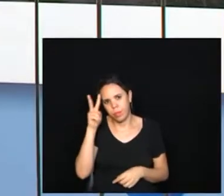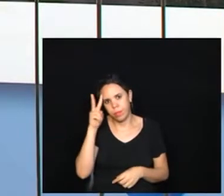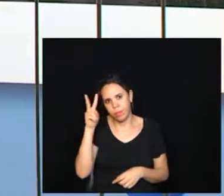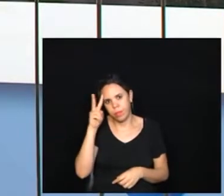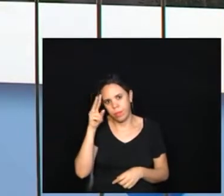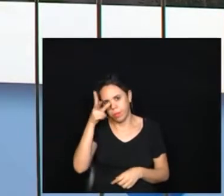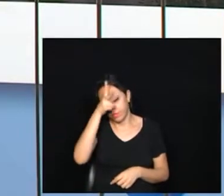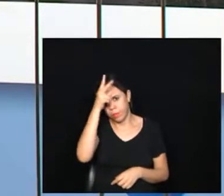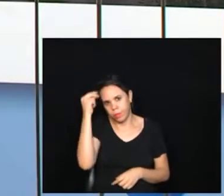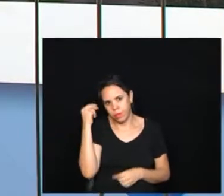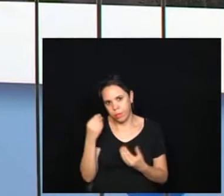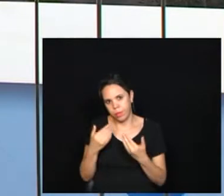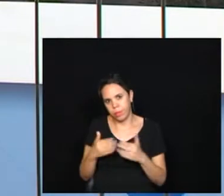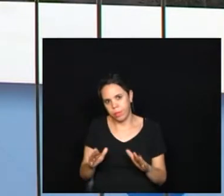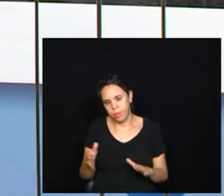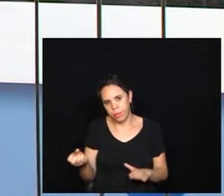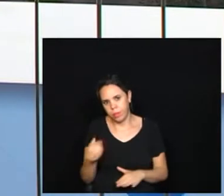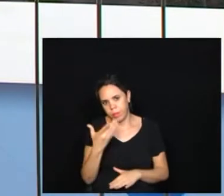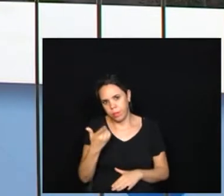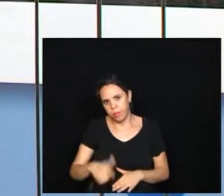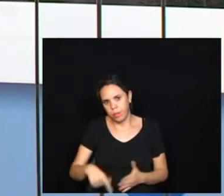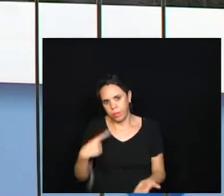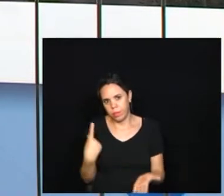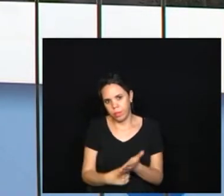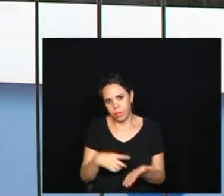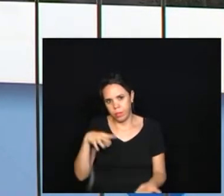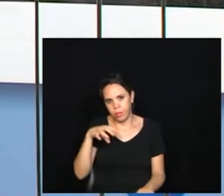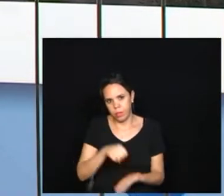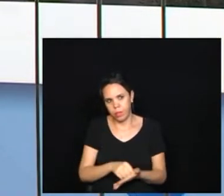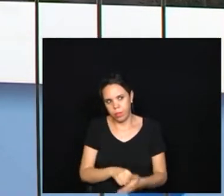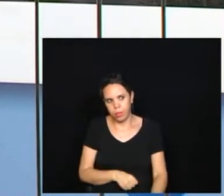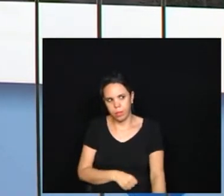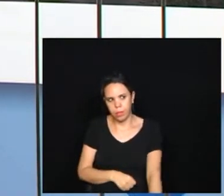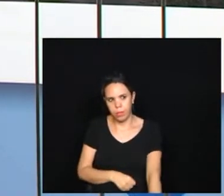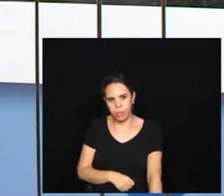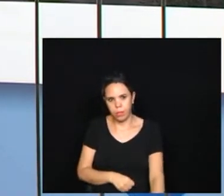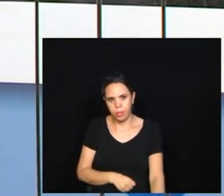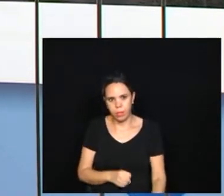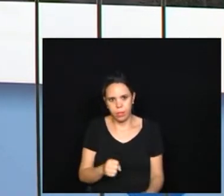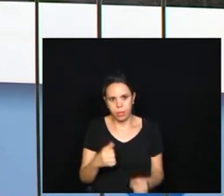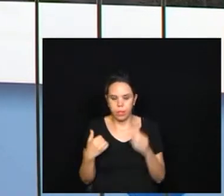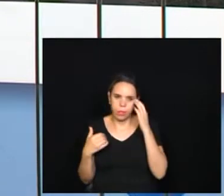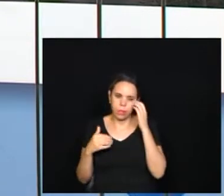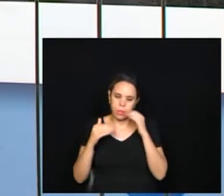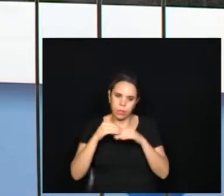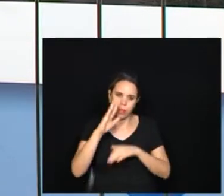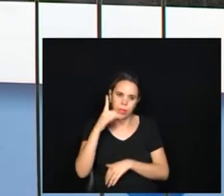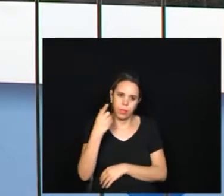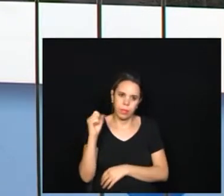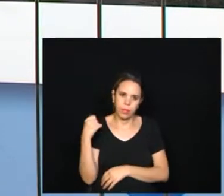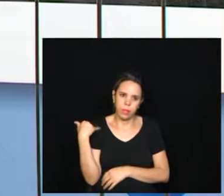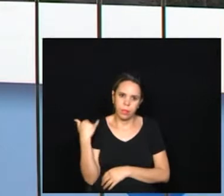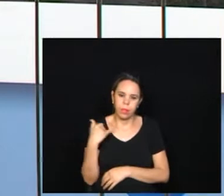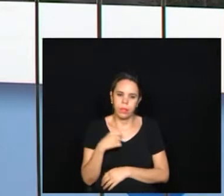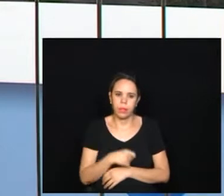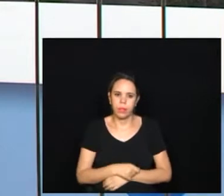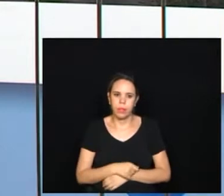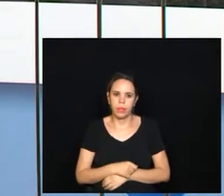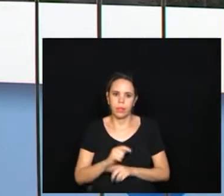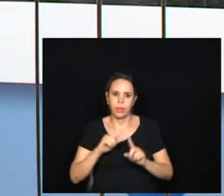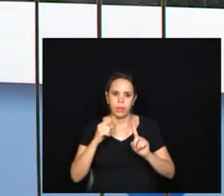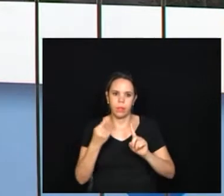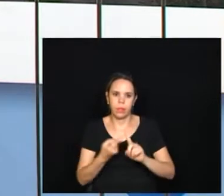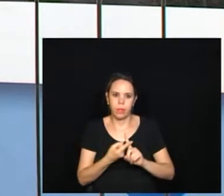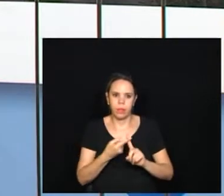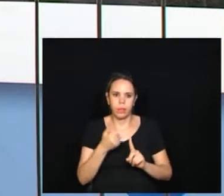a Prefeitura abriu novamente o agendamento para maiores de 18 anos, inclusive gestantes